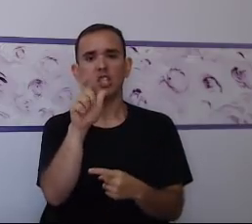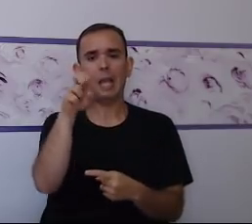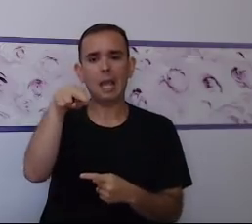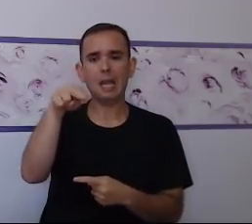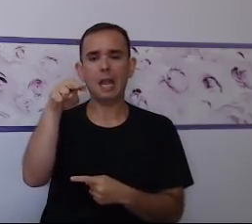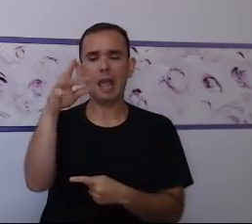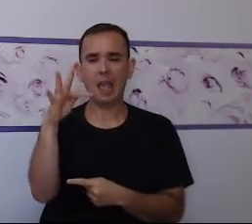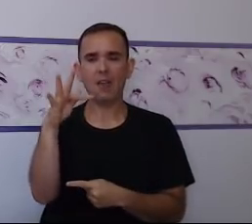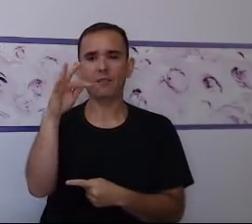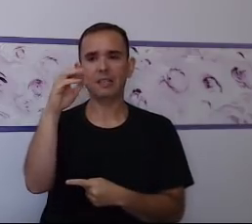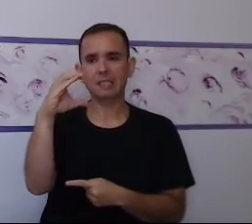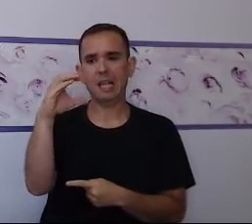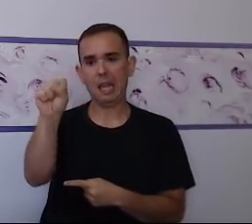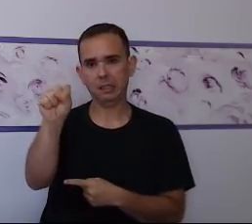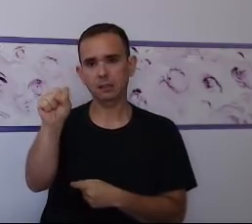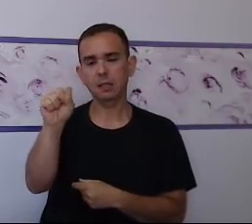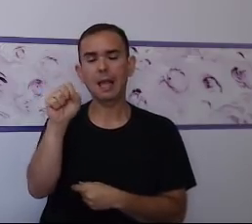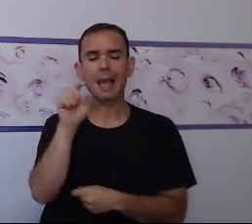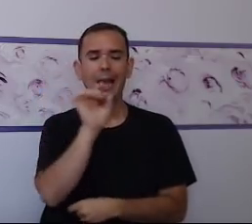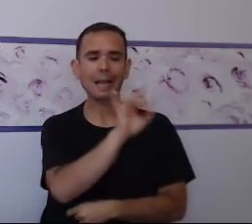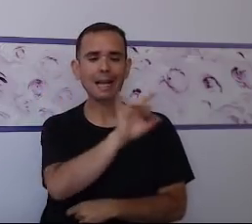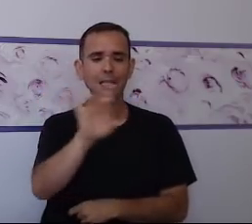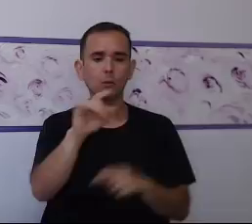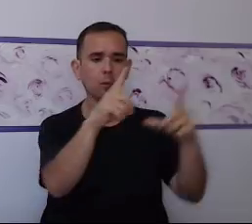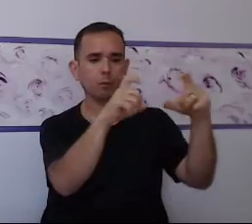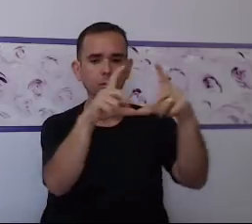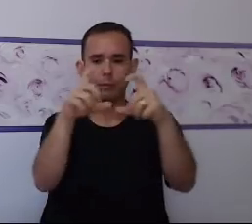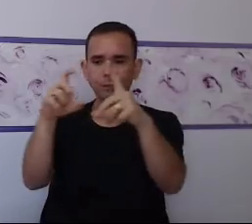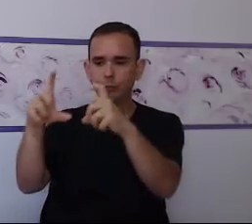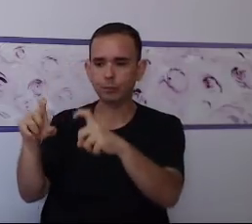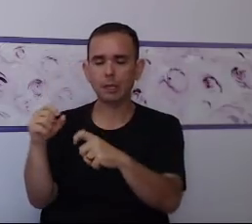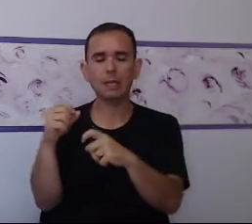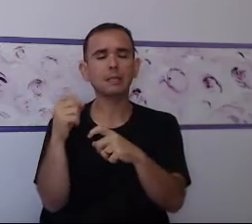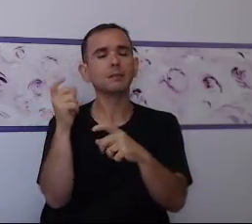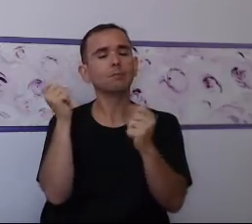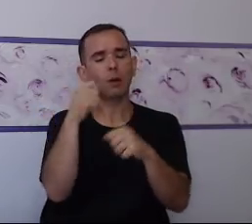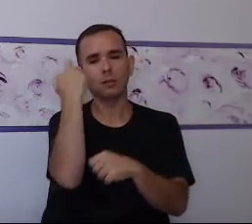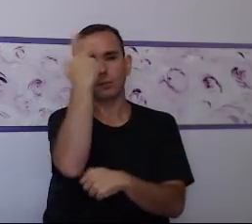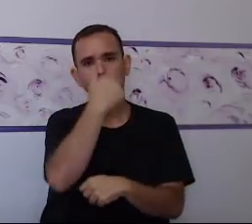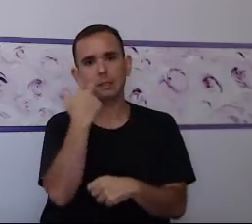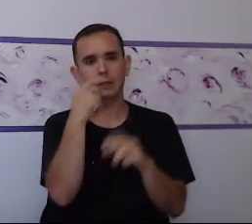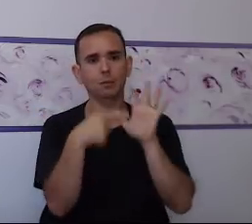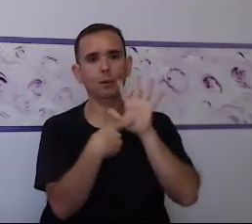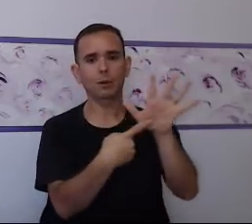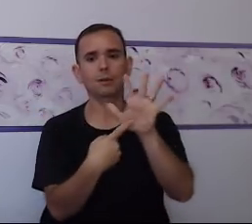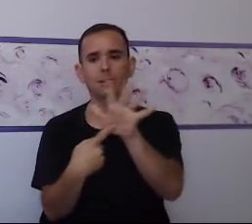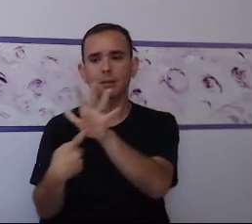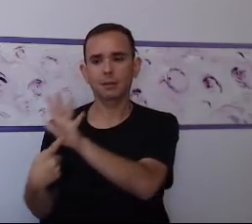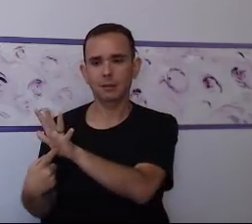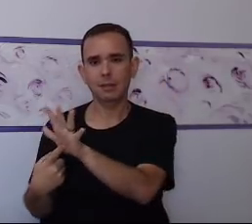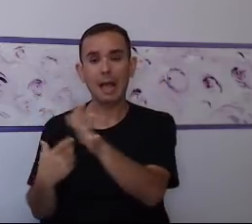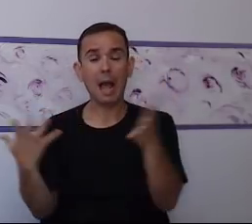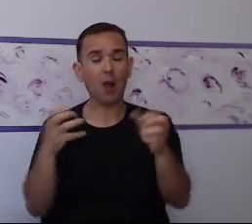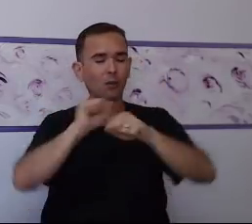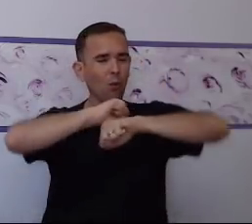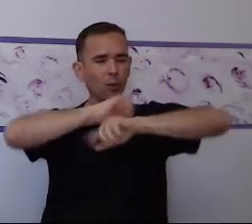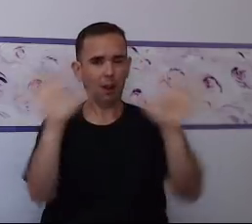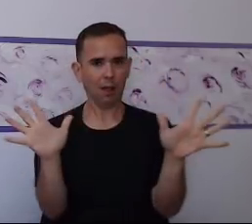GMFCS. Cada uma dessas figuras representa os 5 diferentes níveis dessa classificação. Agora não ficou tudo mais